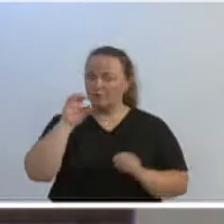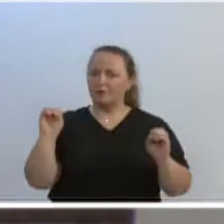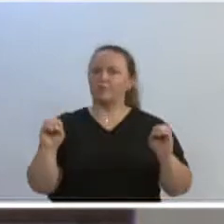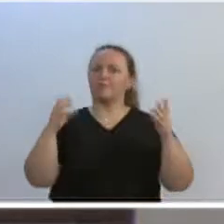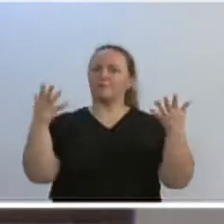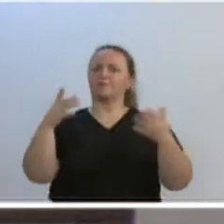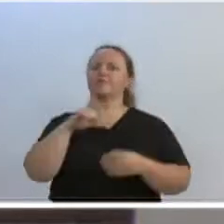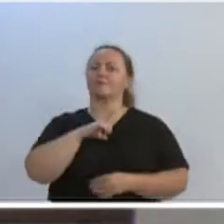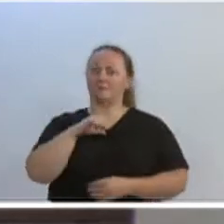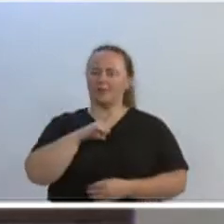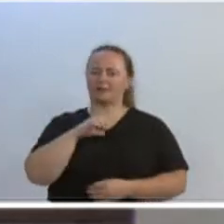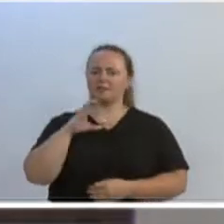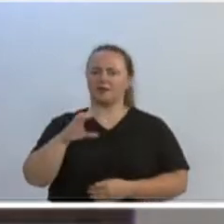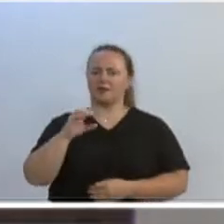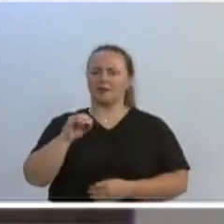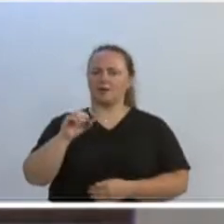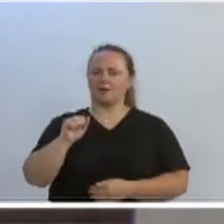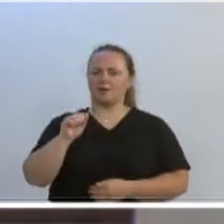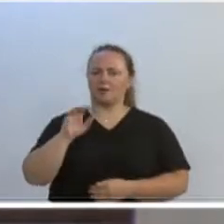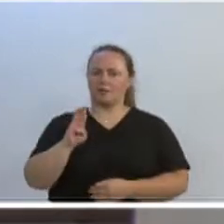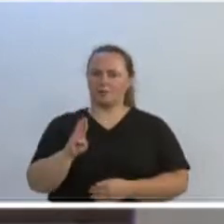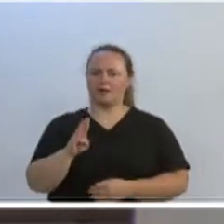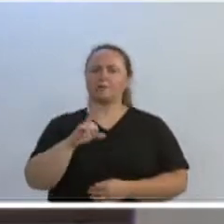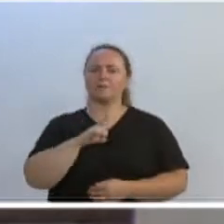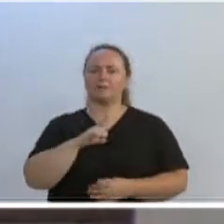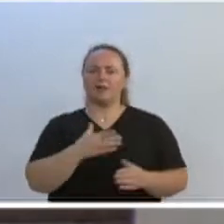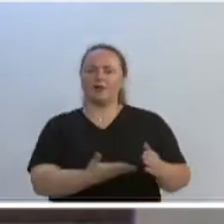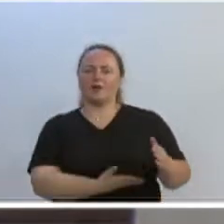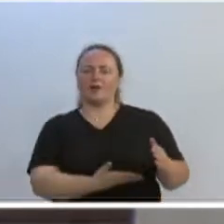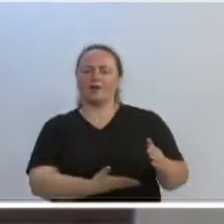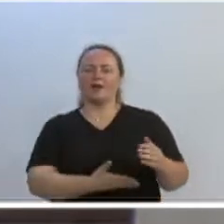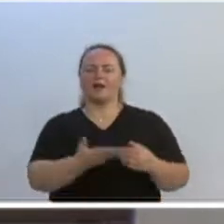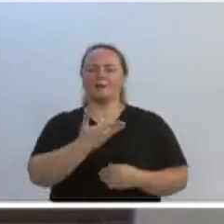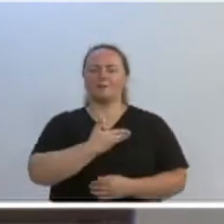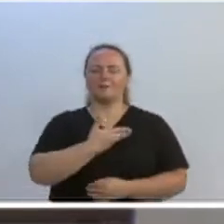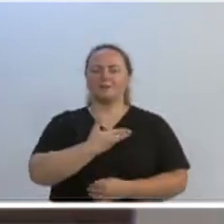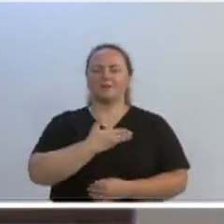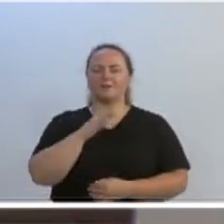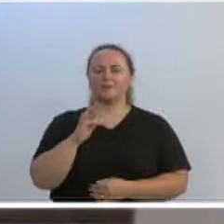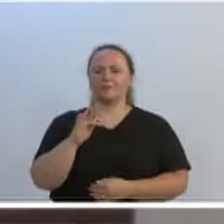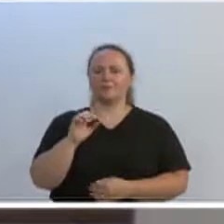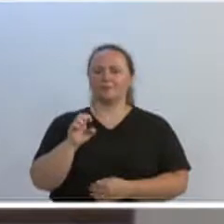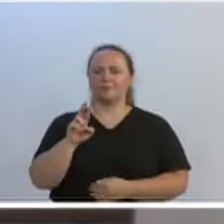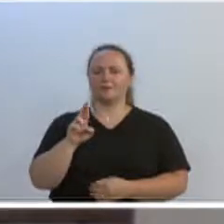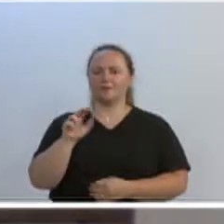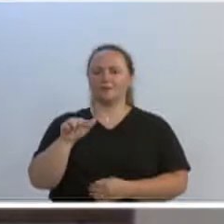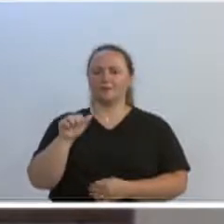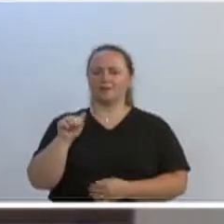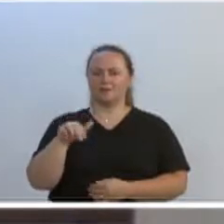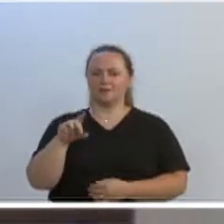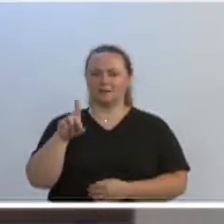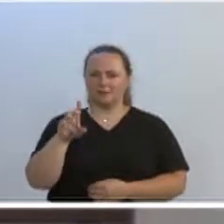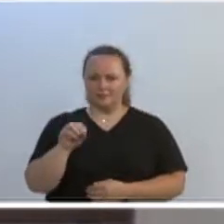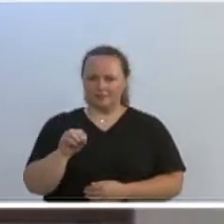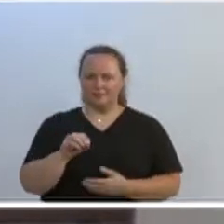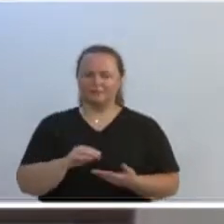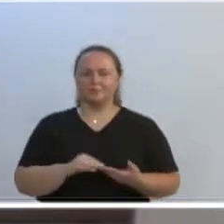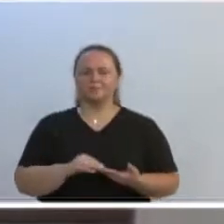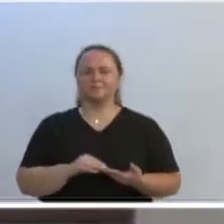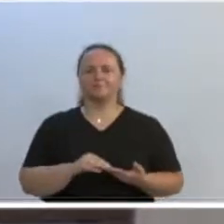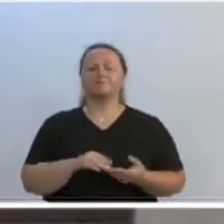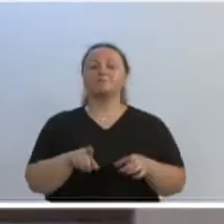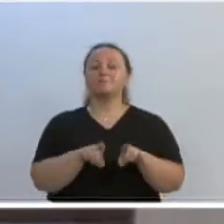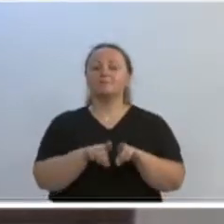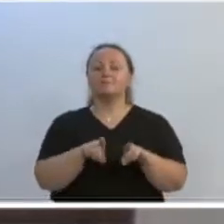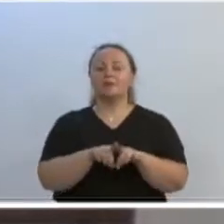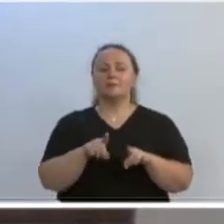cohab na igreja do cob com o celular do meu amigo fernando no concórdia festa do clube fortaleza alta costelaço